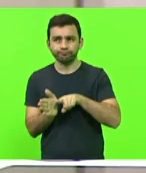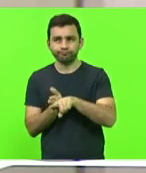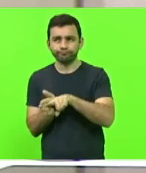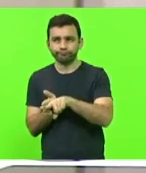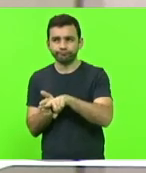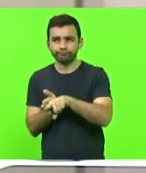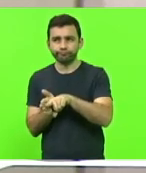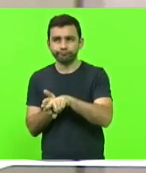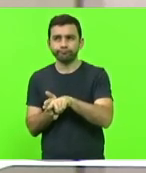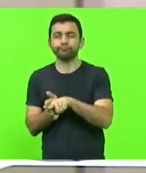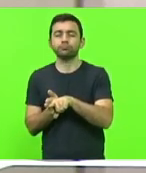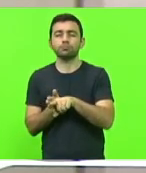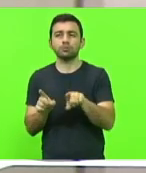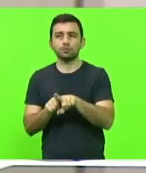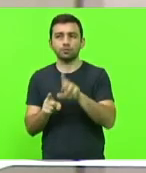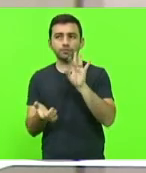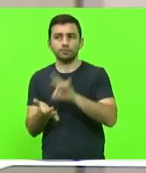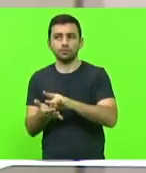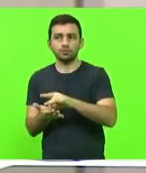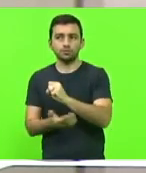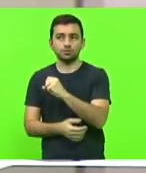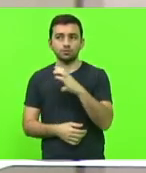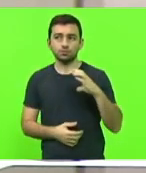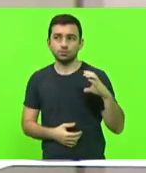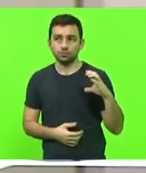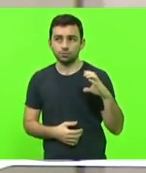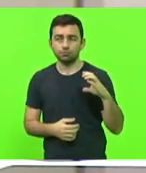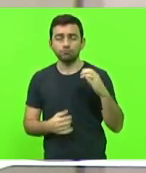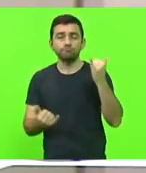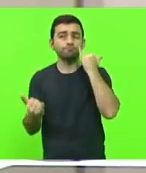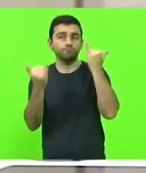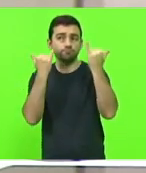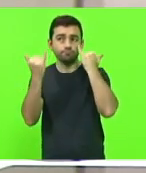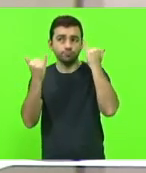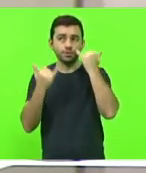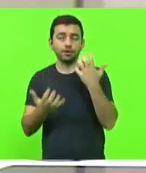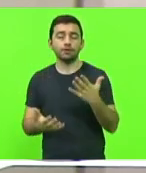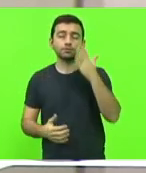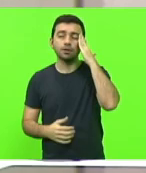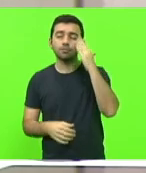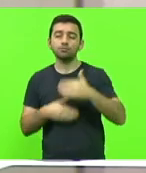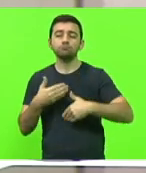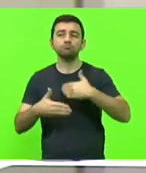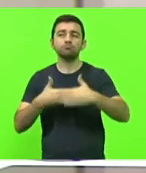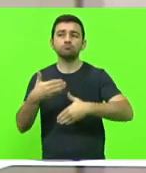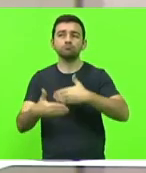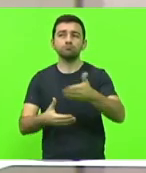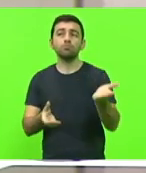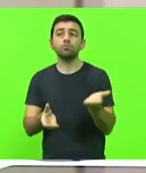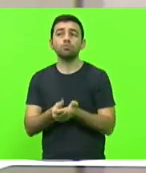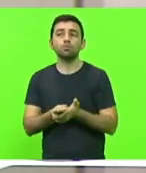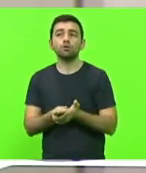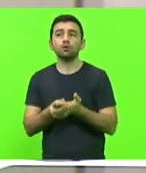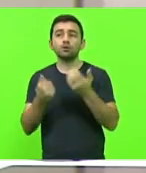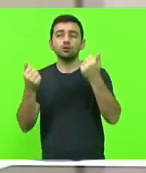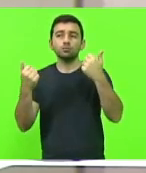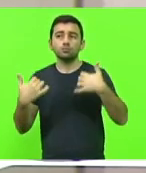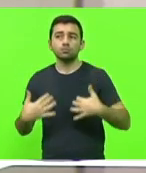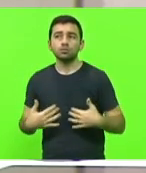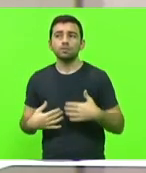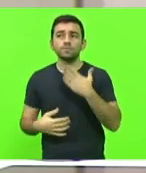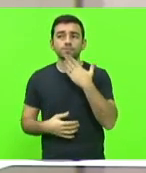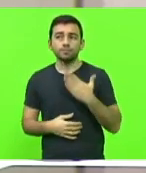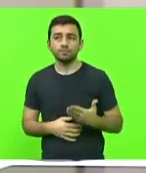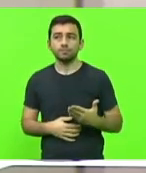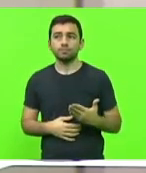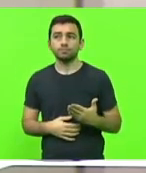e perícia oficial do Estado de Santa Catarina, informações acerca do andamento do processo que trata da solicitação